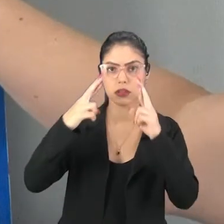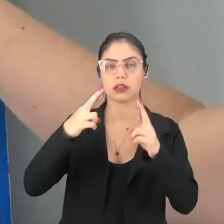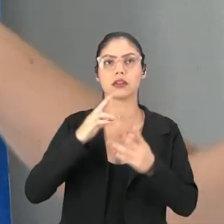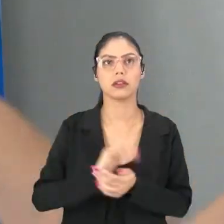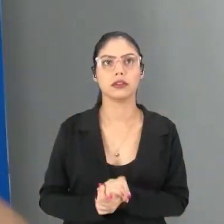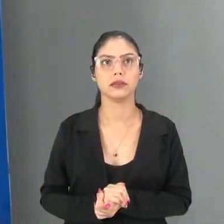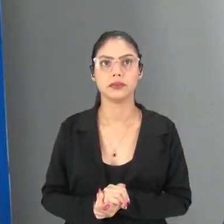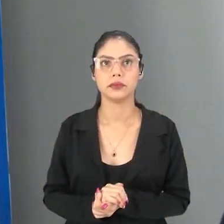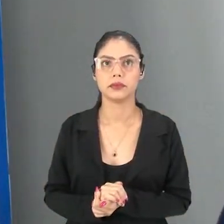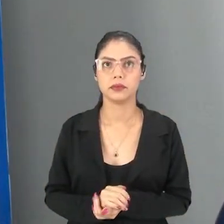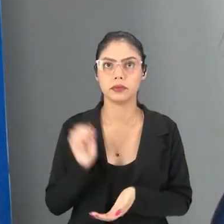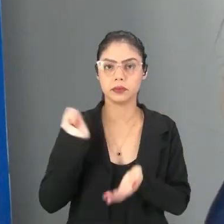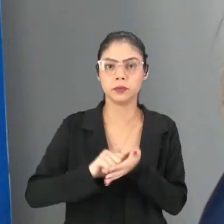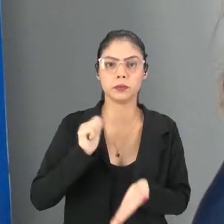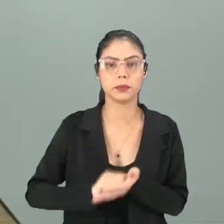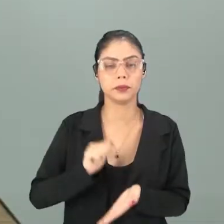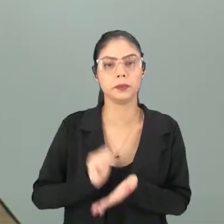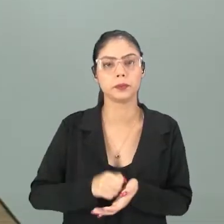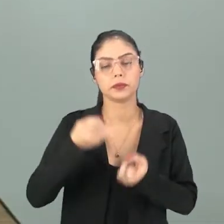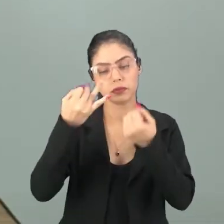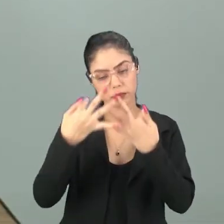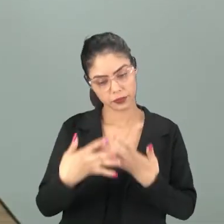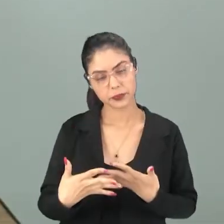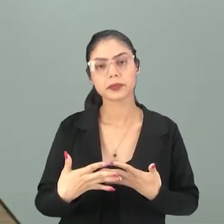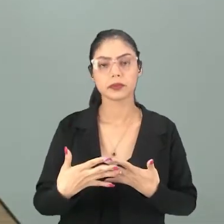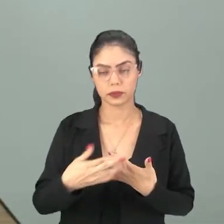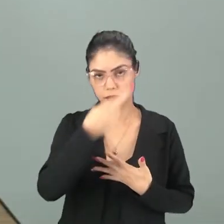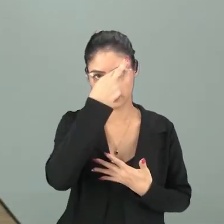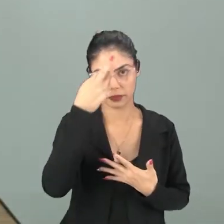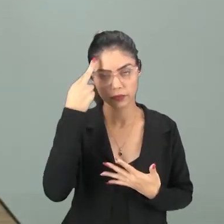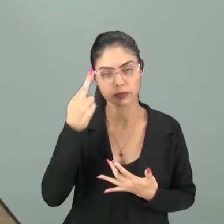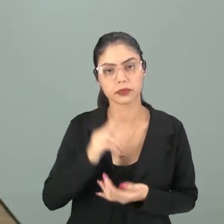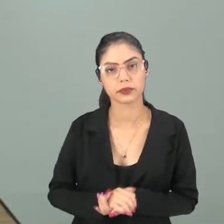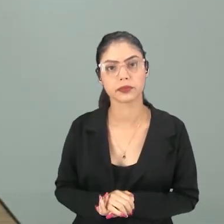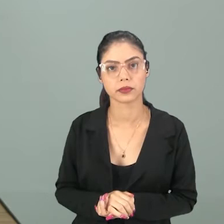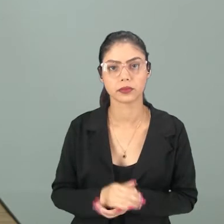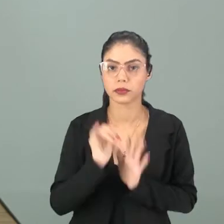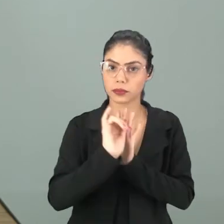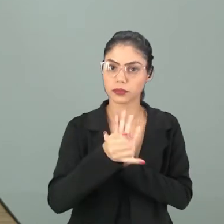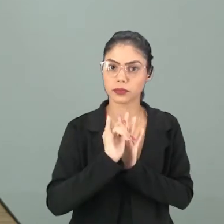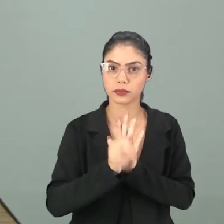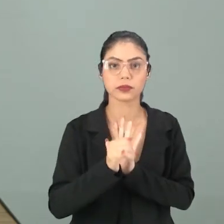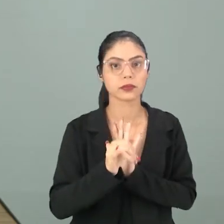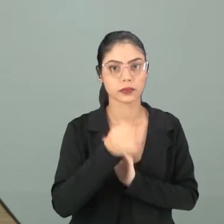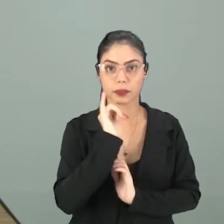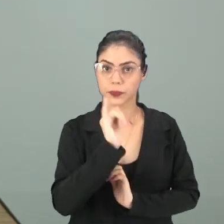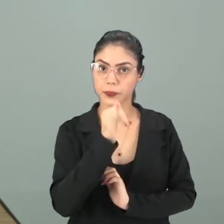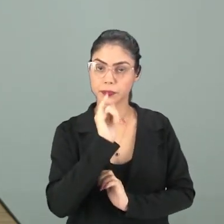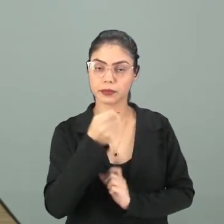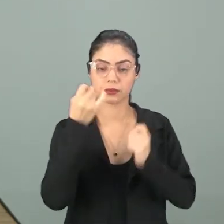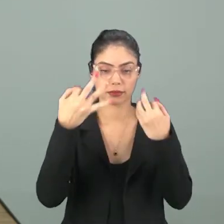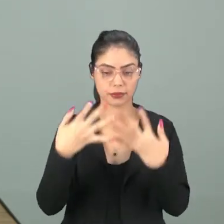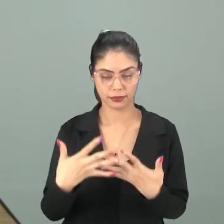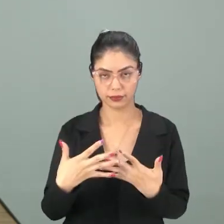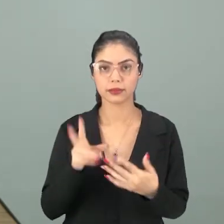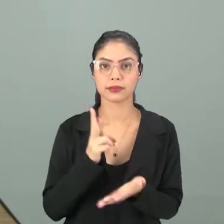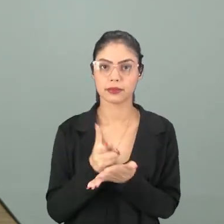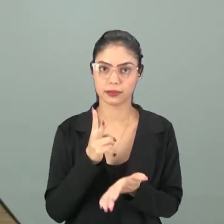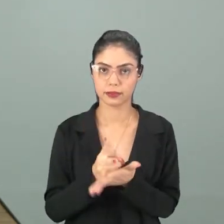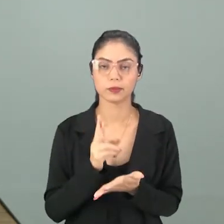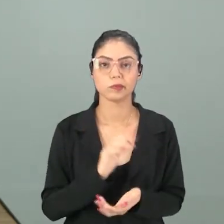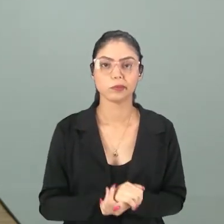respeitado, que ele gostava de contar histórias. Vocês sabem que histórias são coisas criadas, né? Inventadas. E